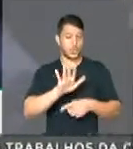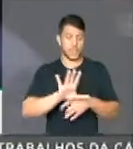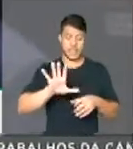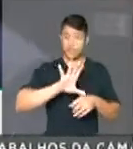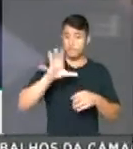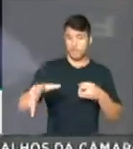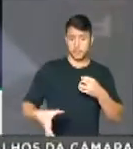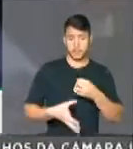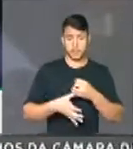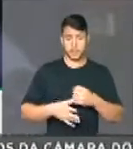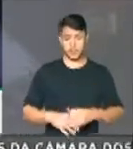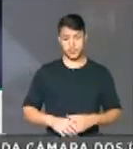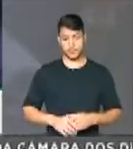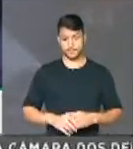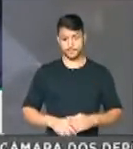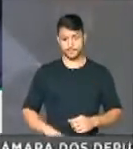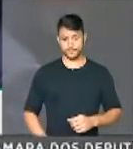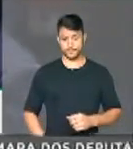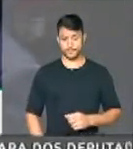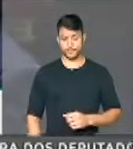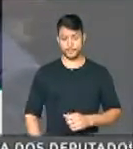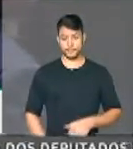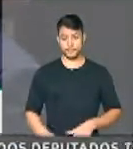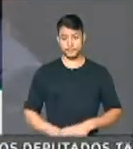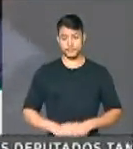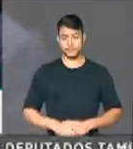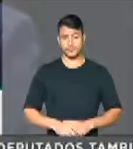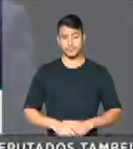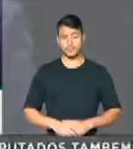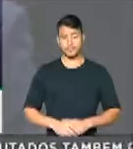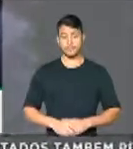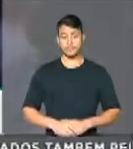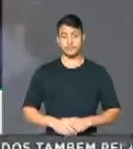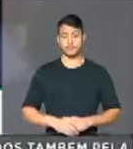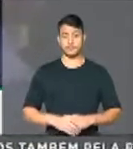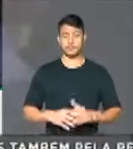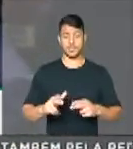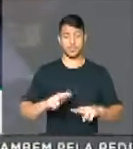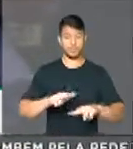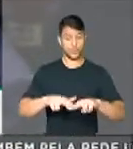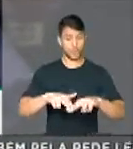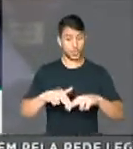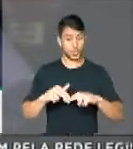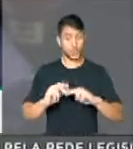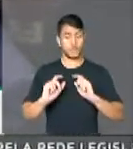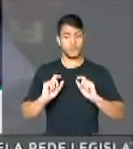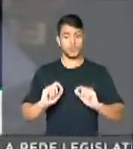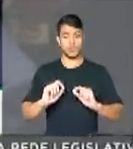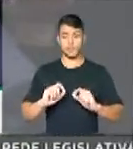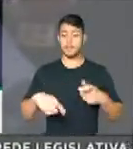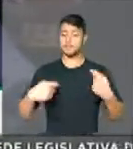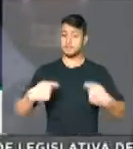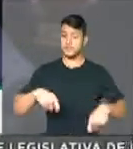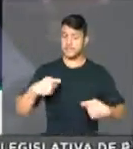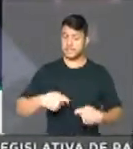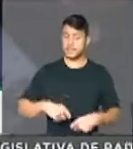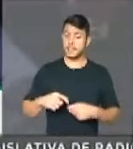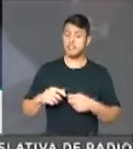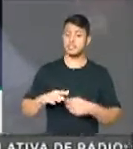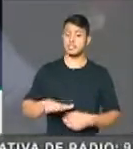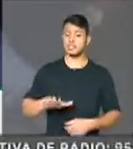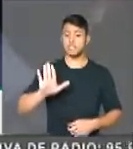que os grandes projetos têm implicado, principalmente na Amazônia. Por isso é necessário, presidente, convocar o